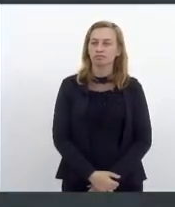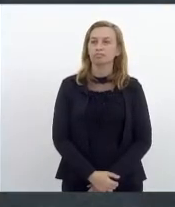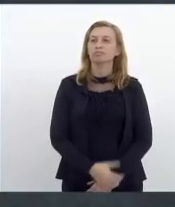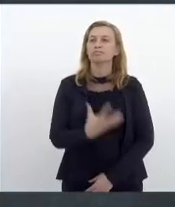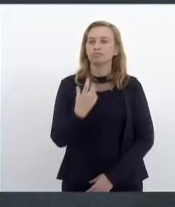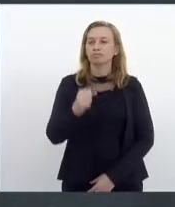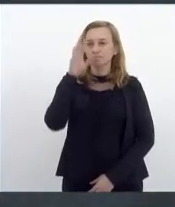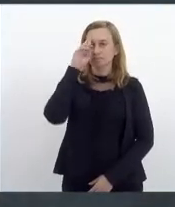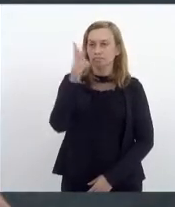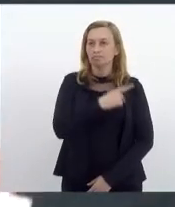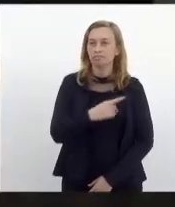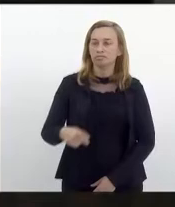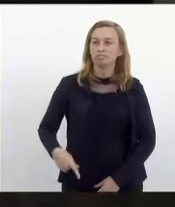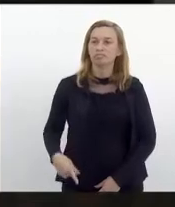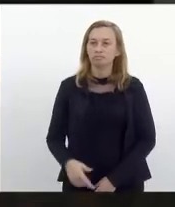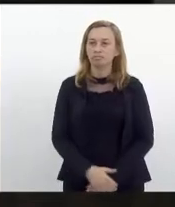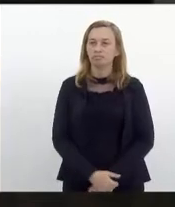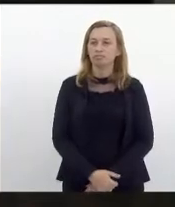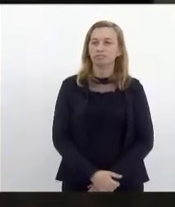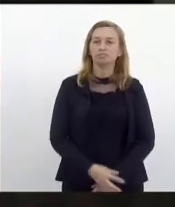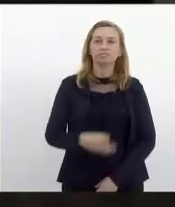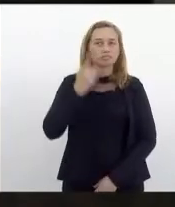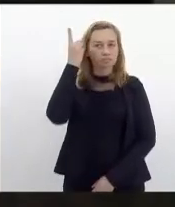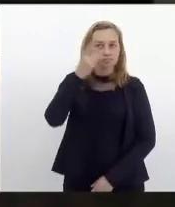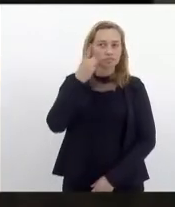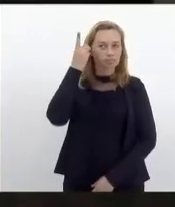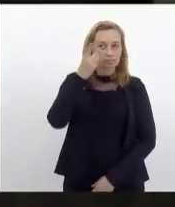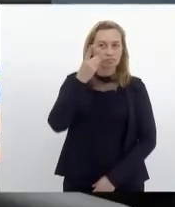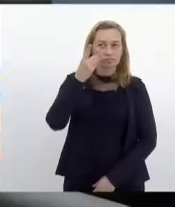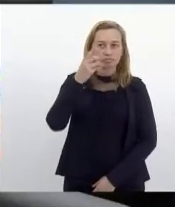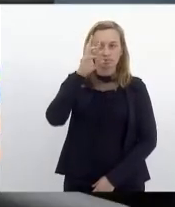Favorável, senhor presidente. Deputado Coronel Salema.